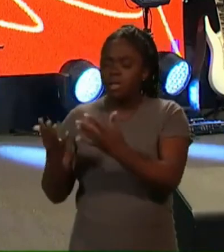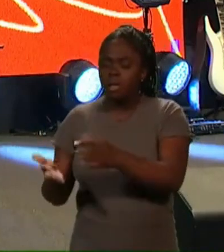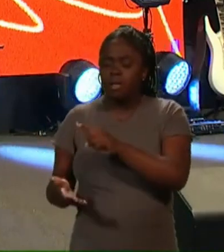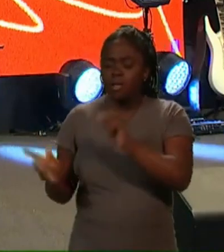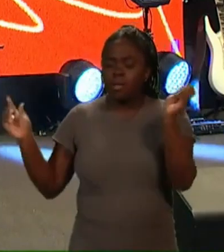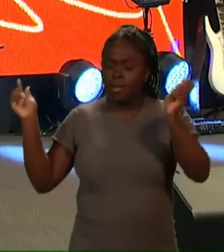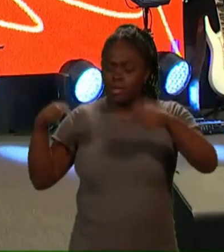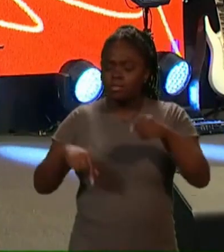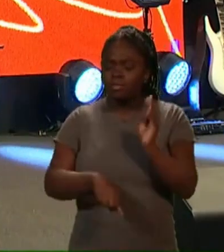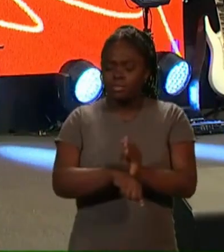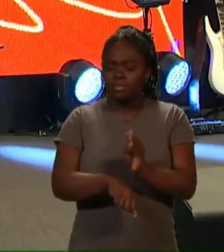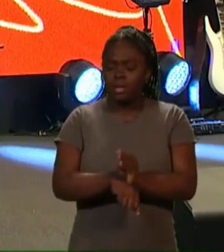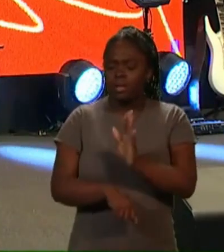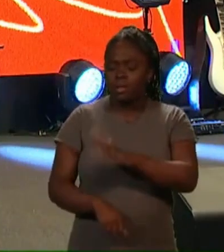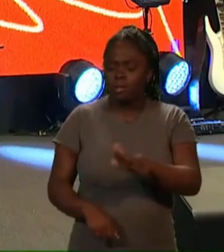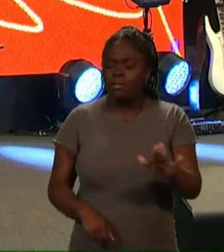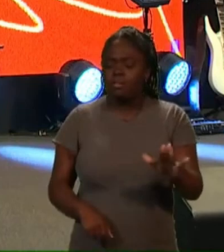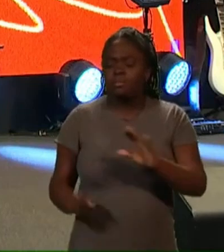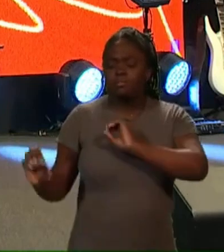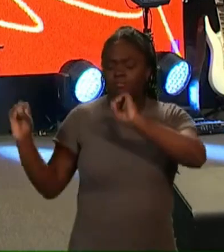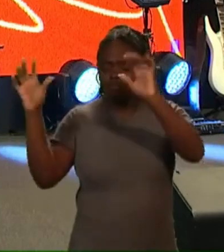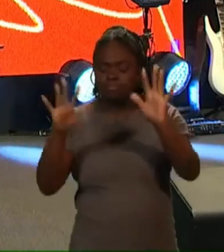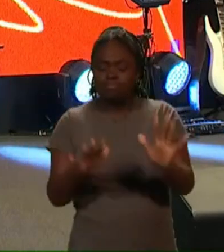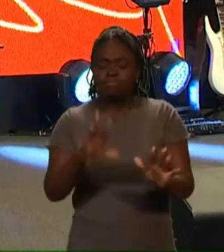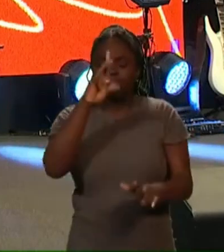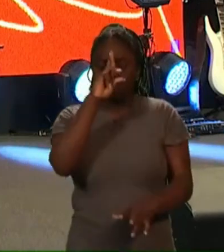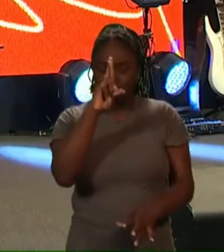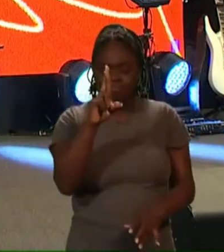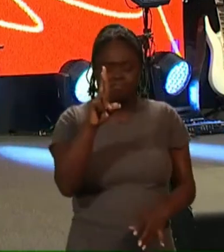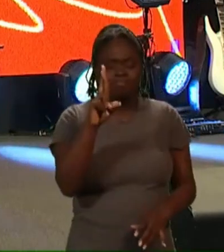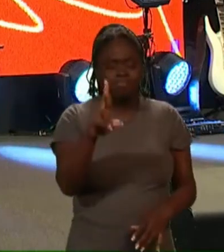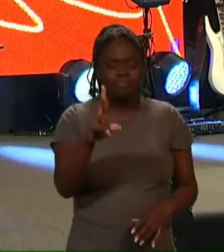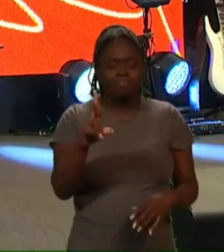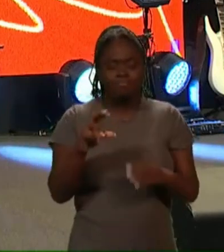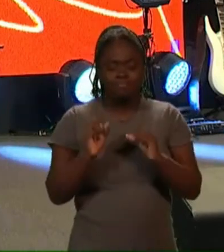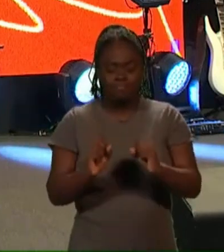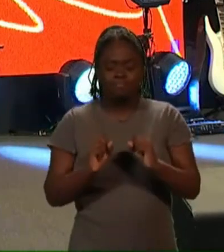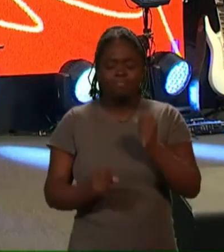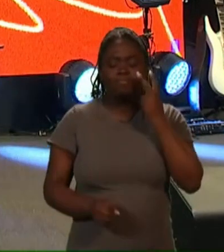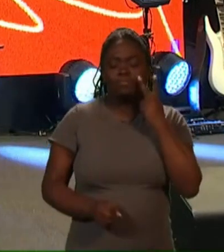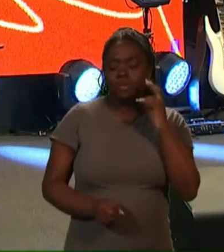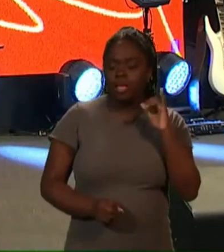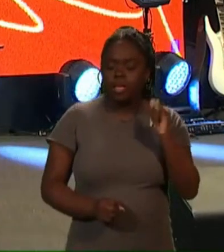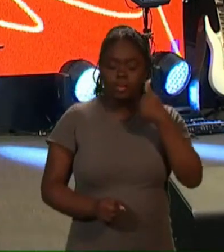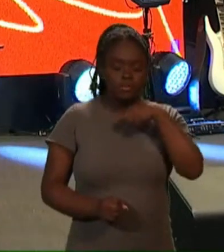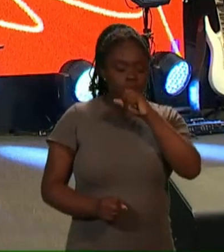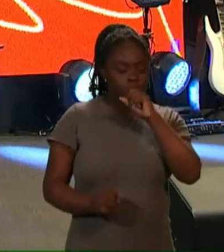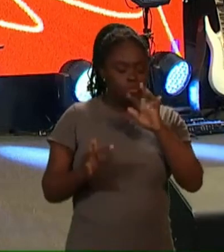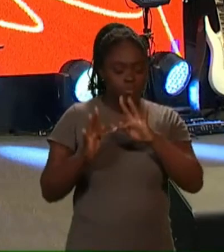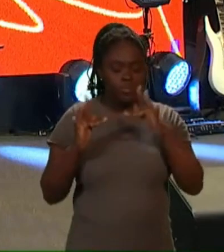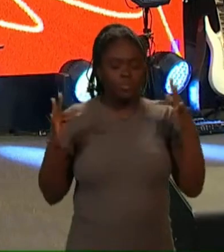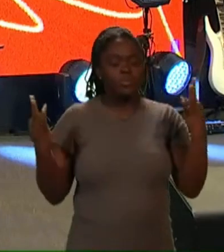em nome de Jesus. Que a bênção do Senhor esteja sobre os pais e sobre toda essa